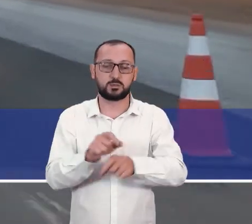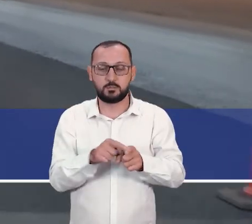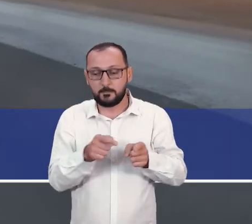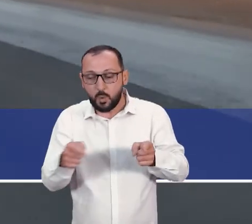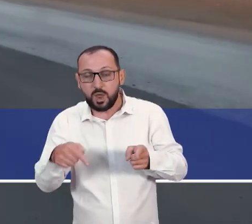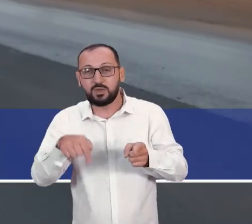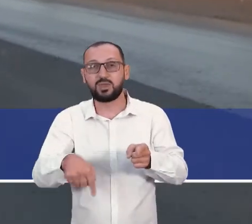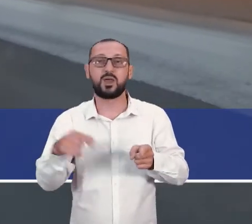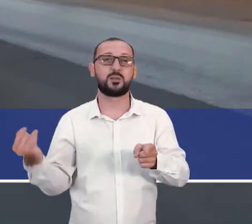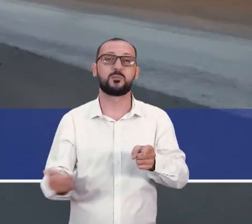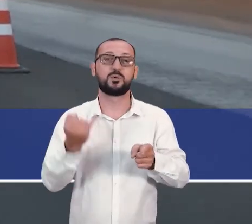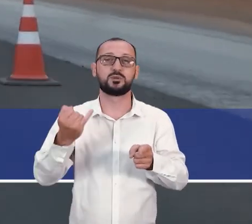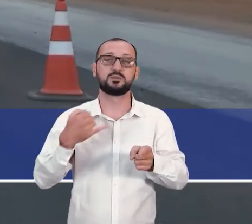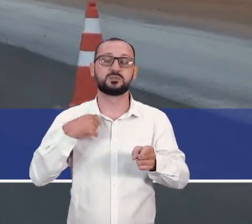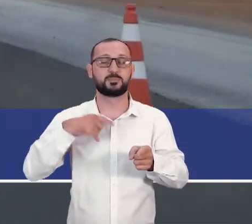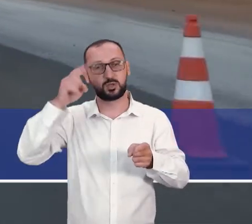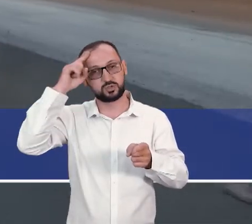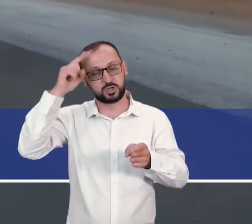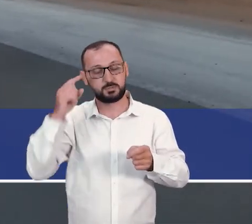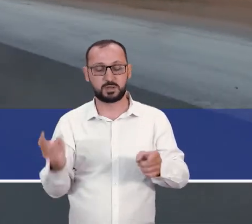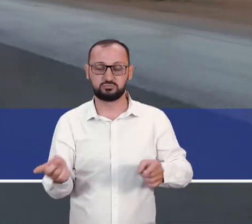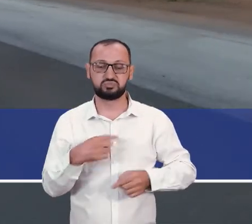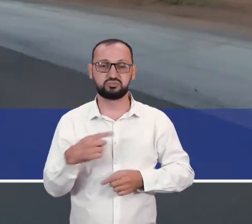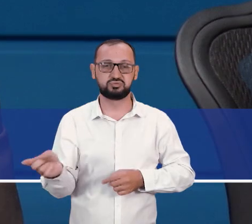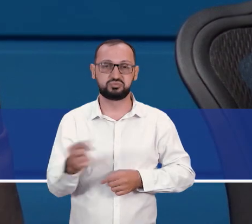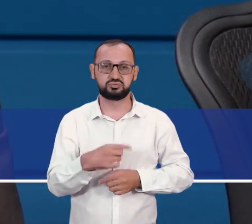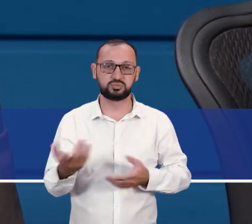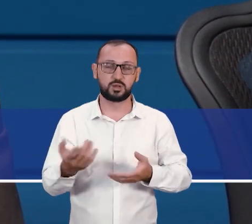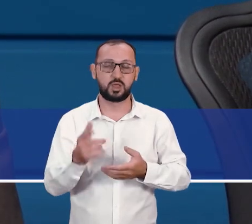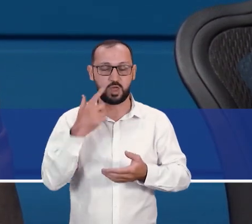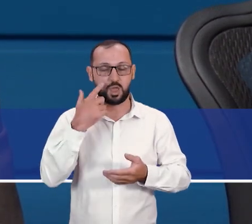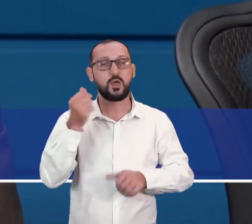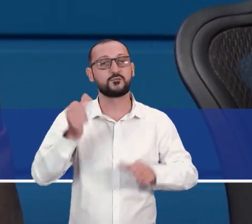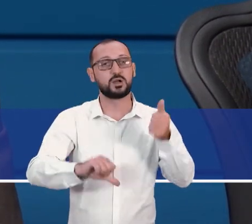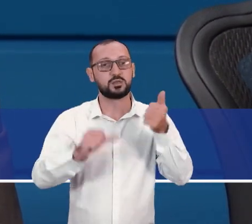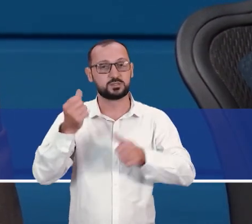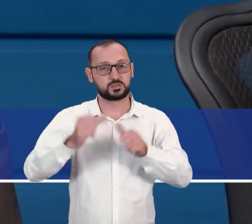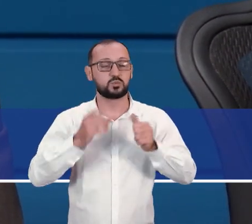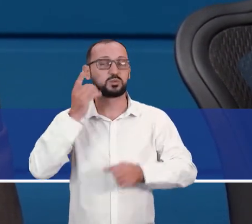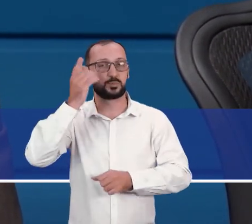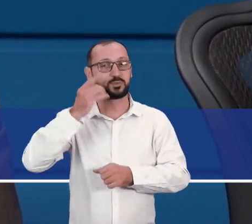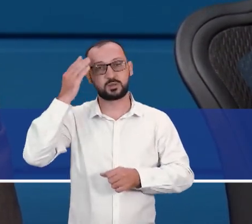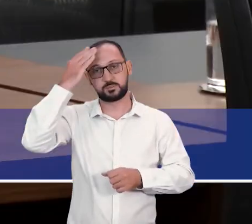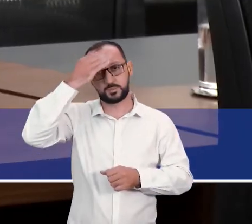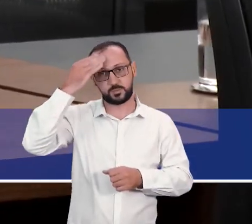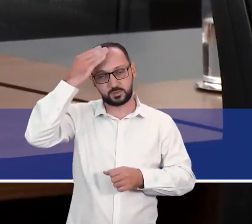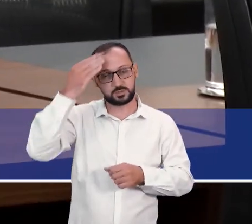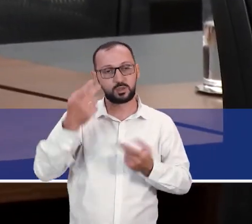em trechos que são vitais para o fluxo diário dessas cidades. Essa é a avaliação do deputado